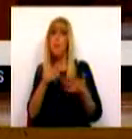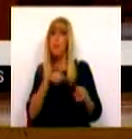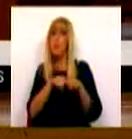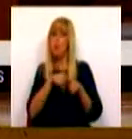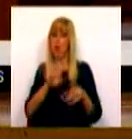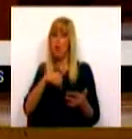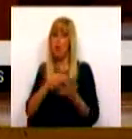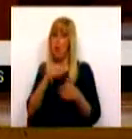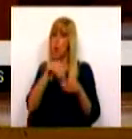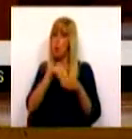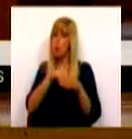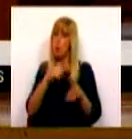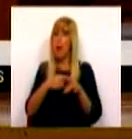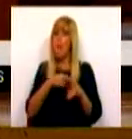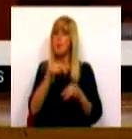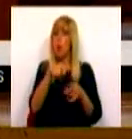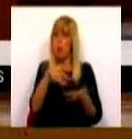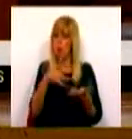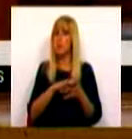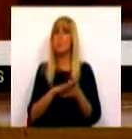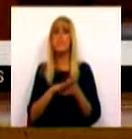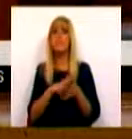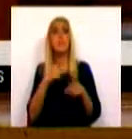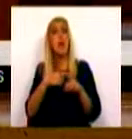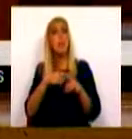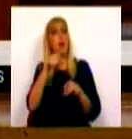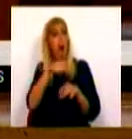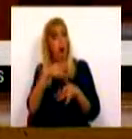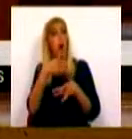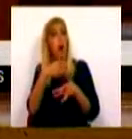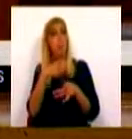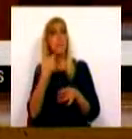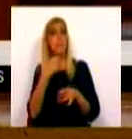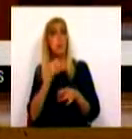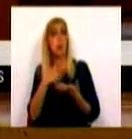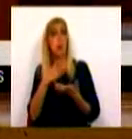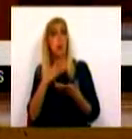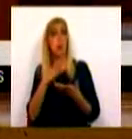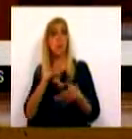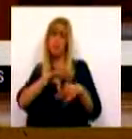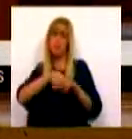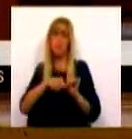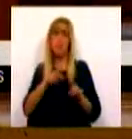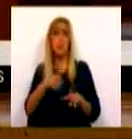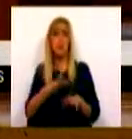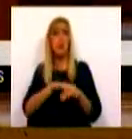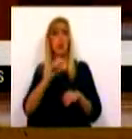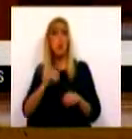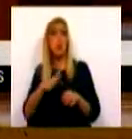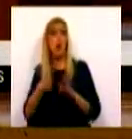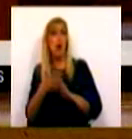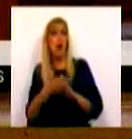dar conteúdo a essa ambição. Uma ambição que não pode ser destruída pela